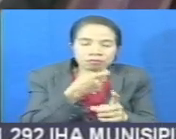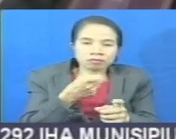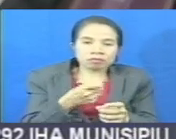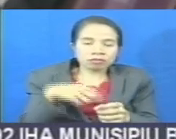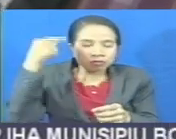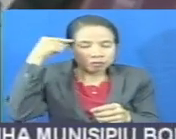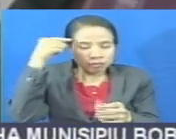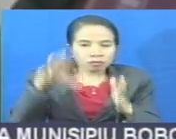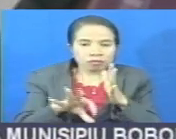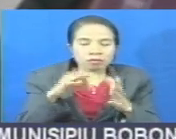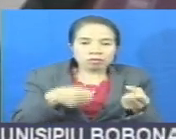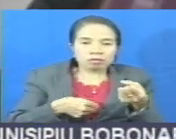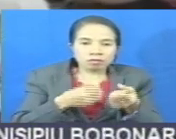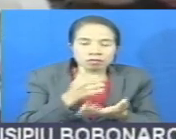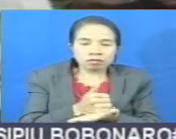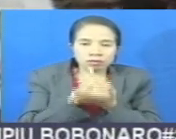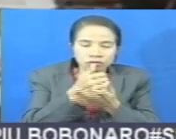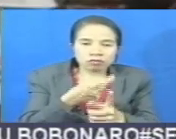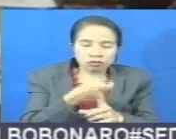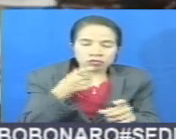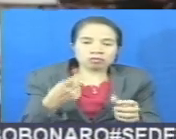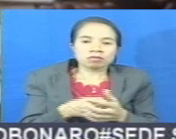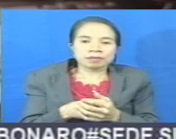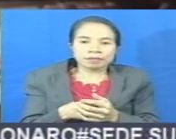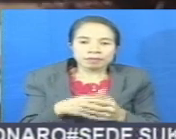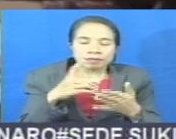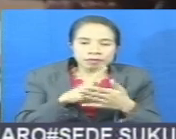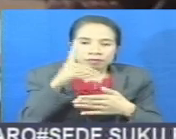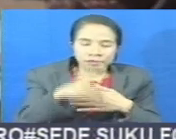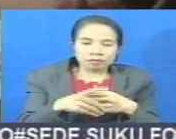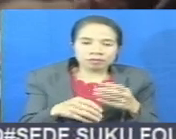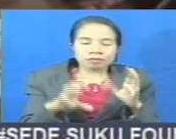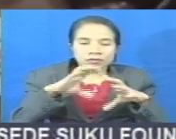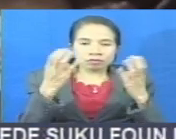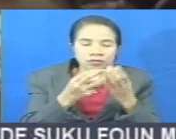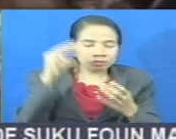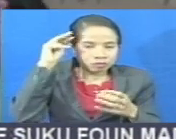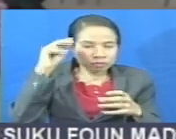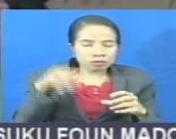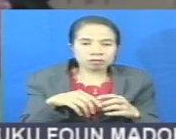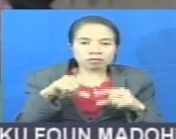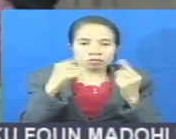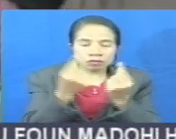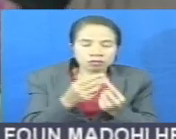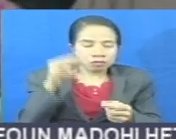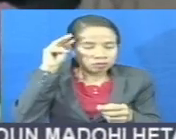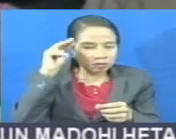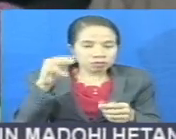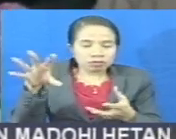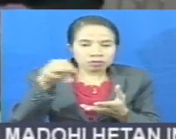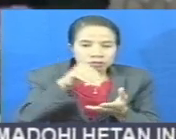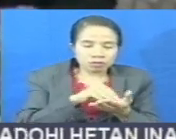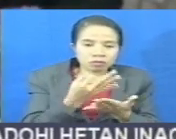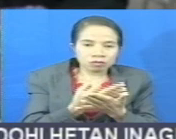retan apoio russo parceiro desenvolvimento. De Rússia apresentação Conselho Ministro. Equipa interministerial propõe